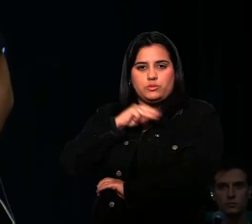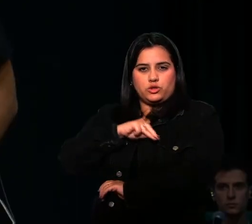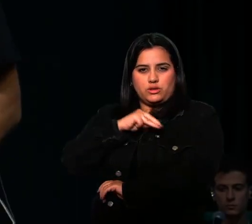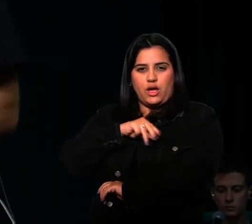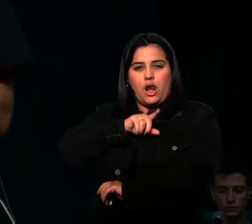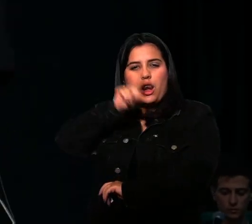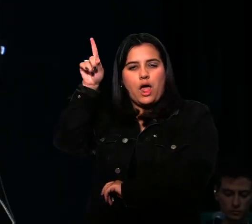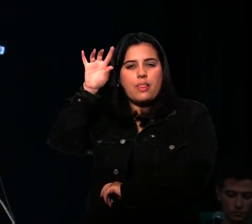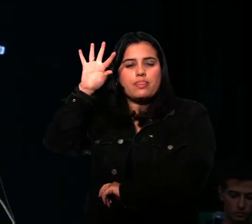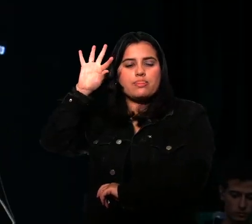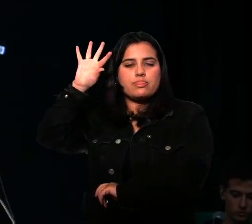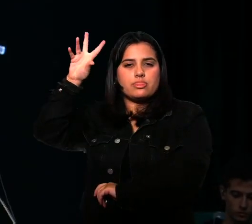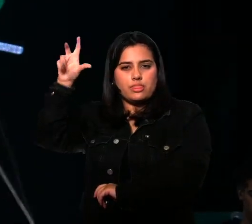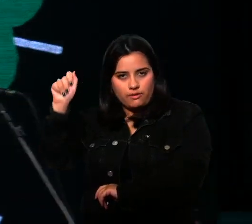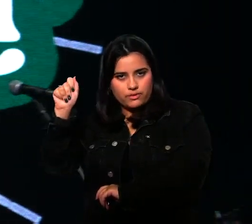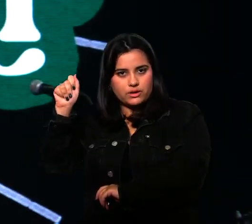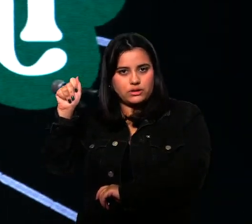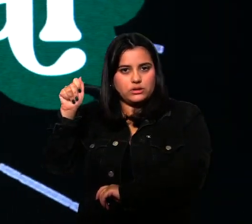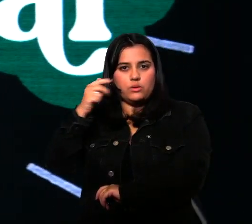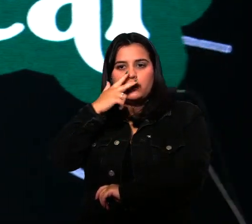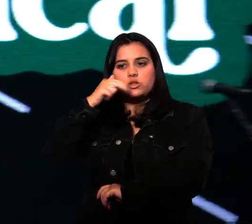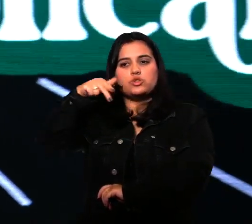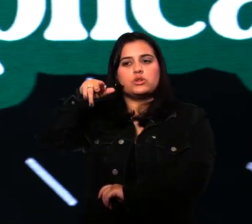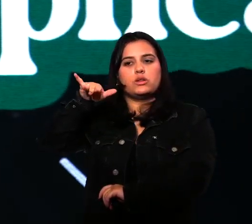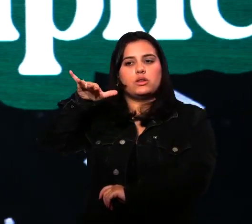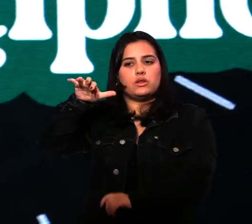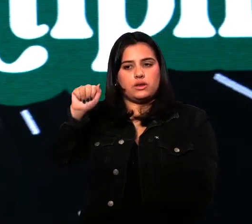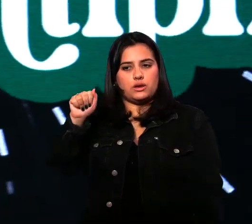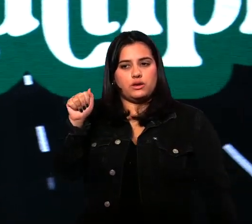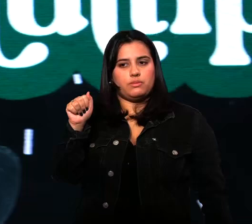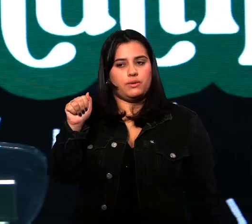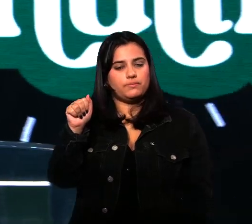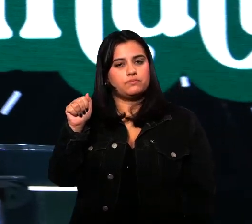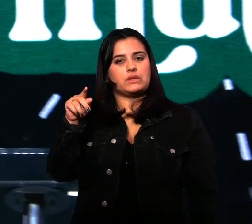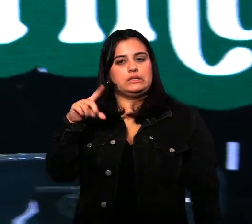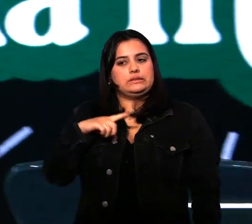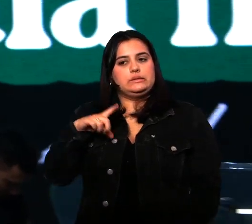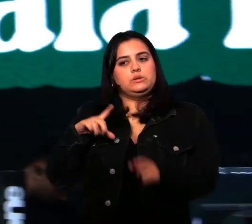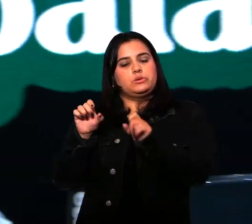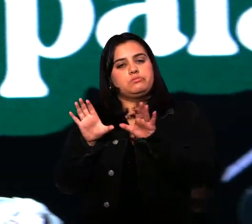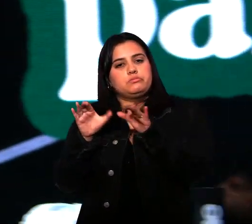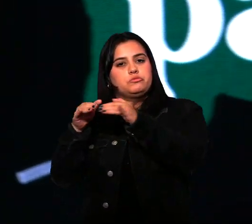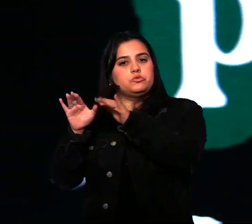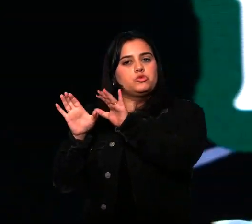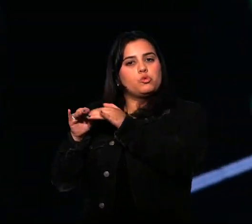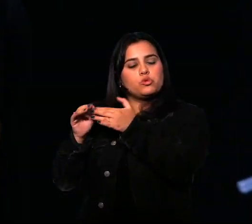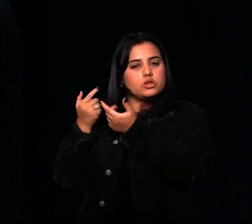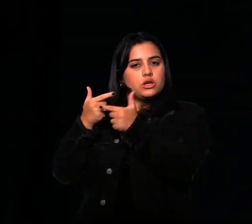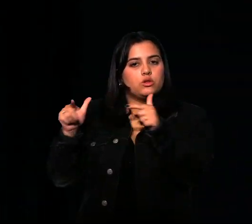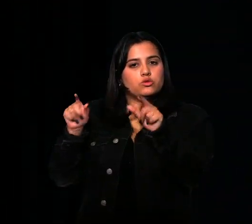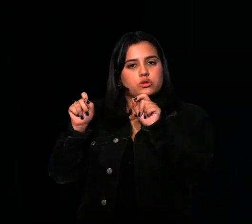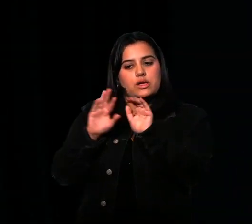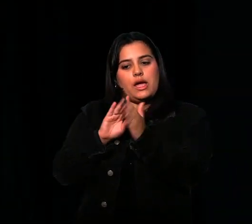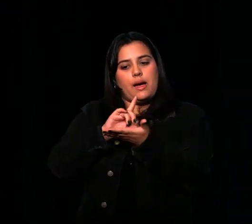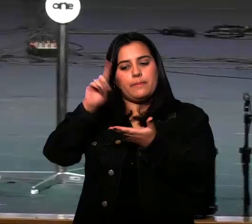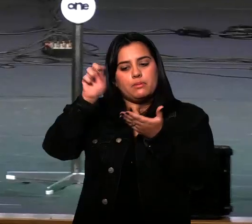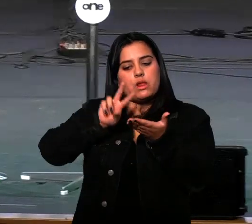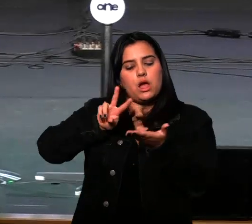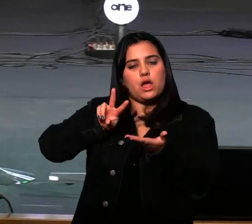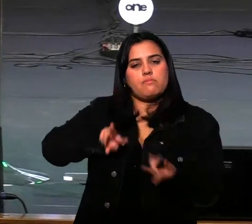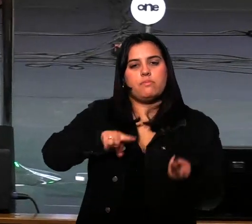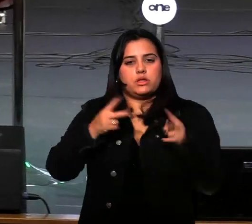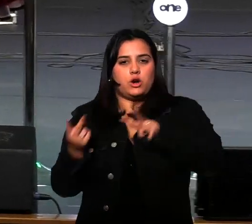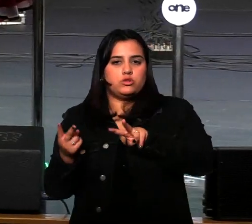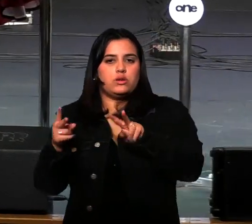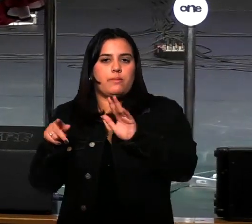país africano, se não me engano, na Namíbia, e estavam em uma das tribos que eles não tinham ainda toda a Bíblia traduzida na sua língua, porque na